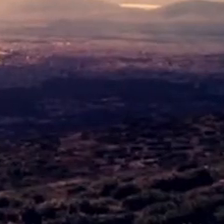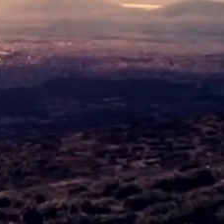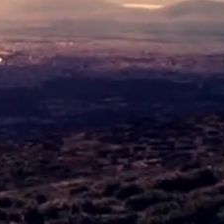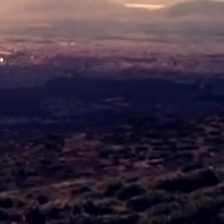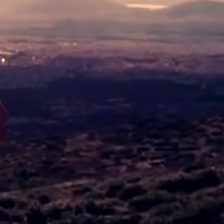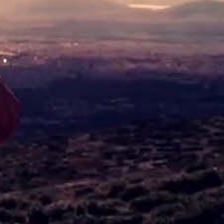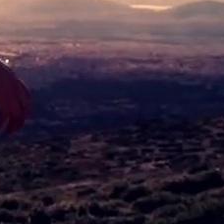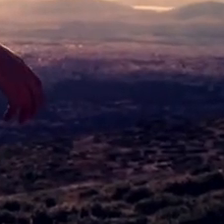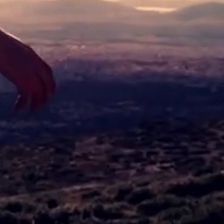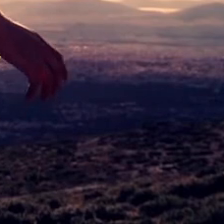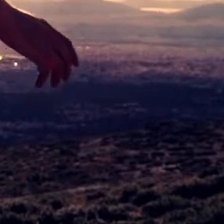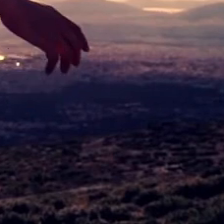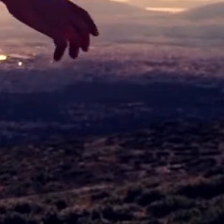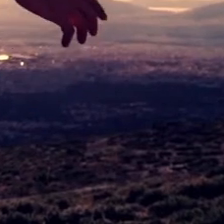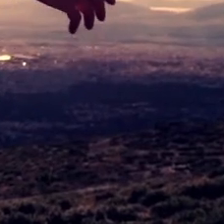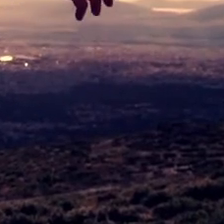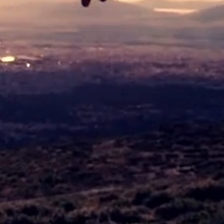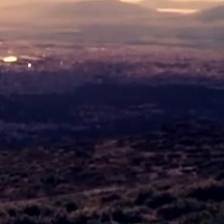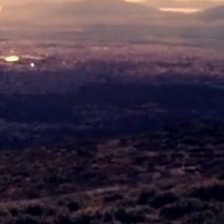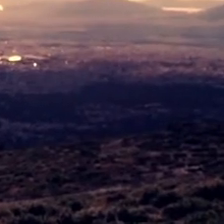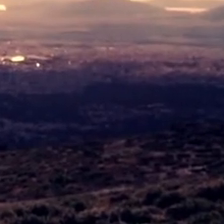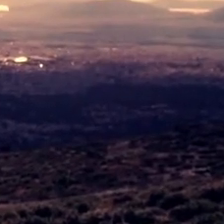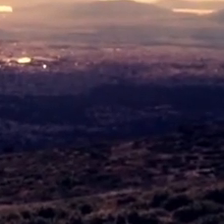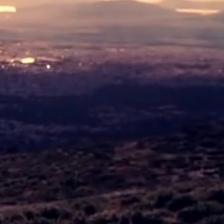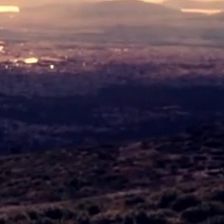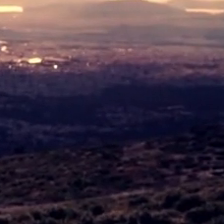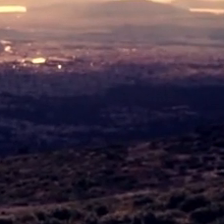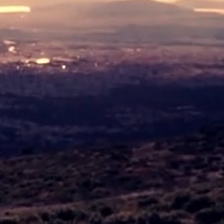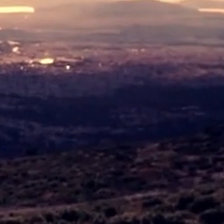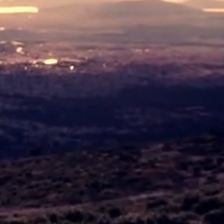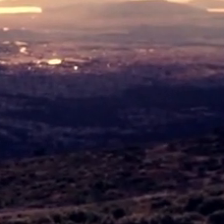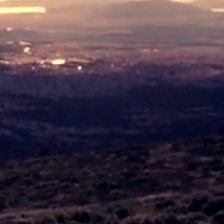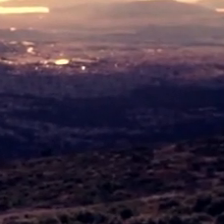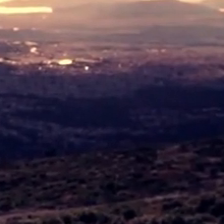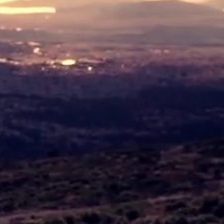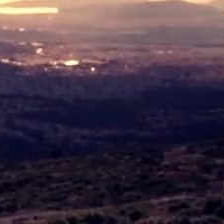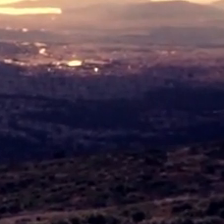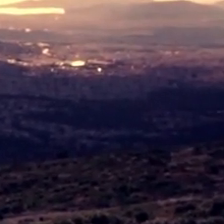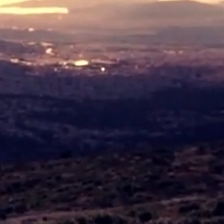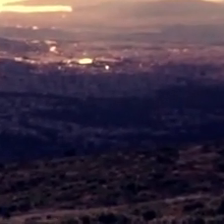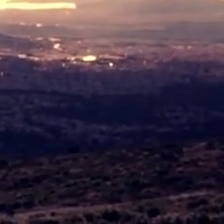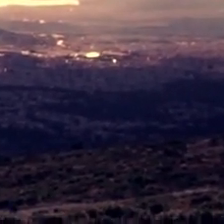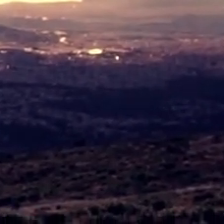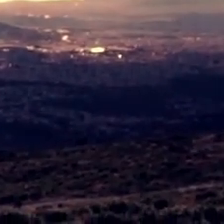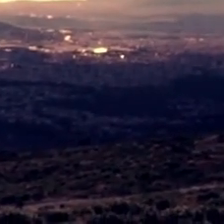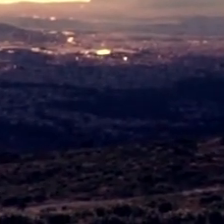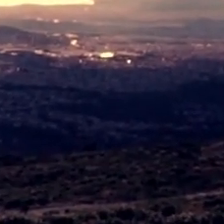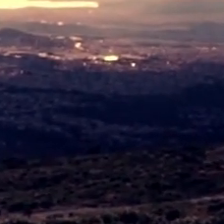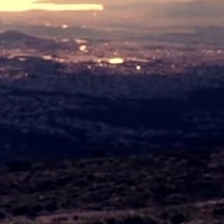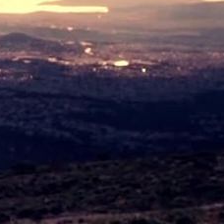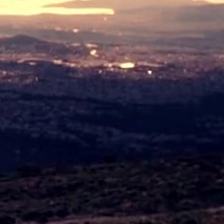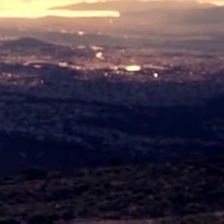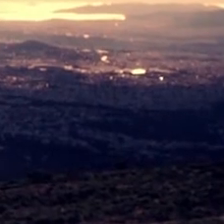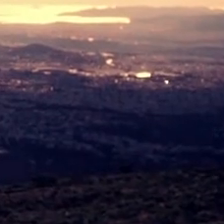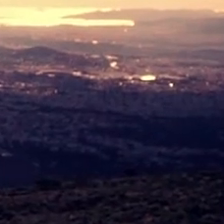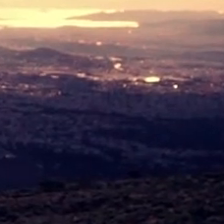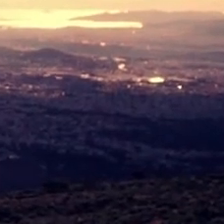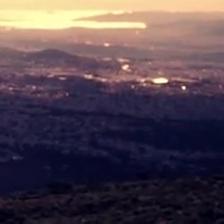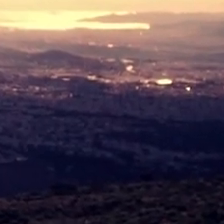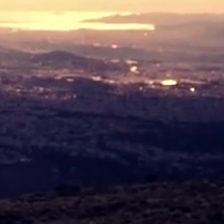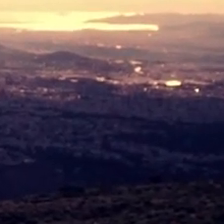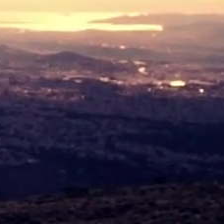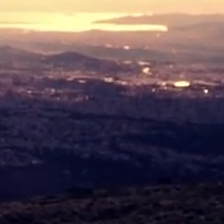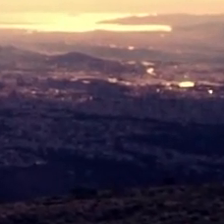De um povo heróico, bravo, rei do mar. Do sol da liberdade, raios